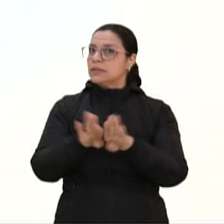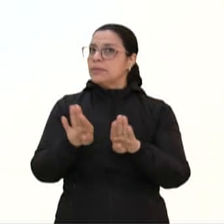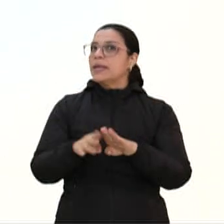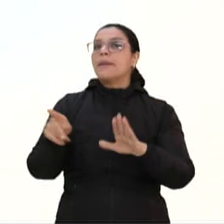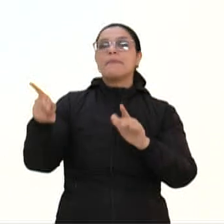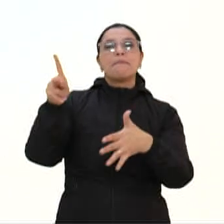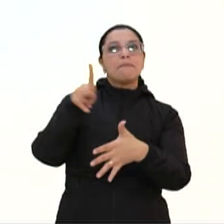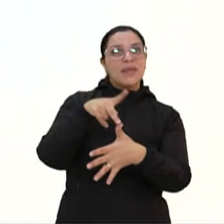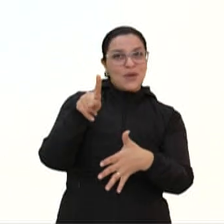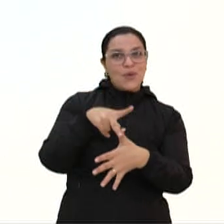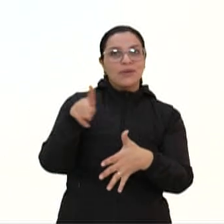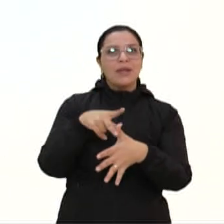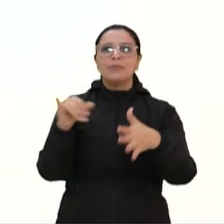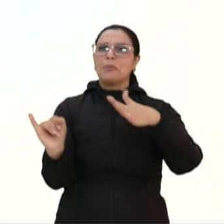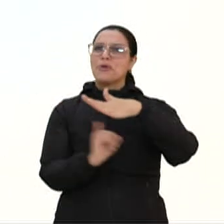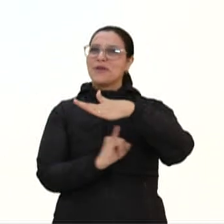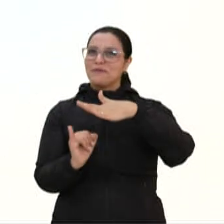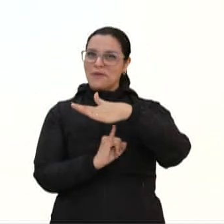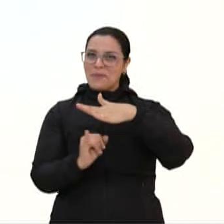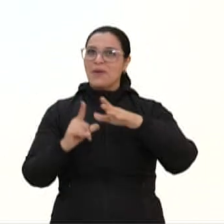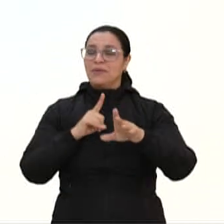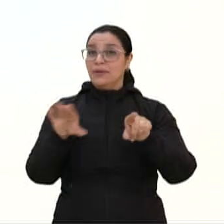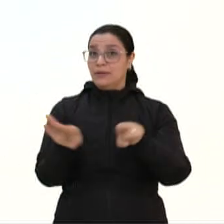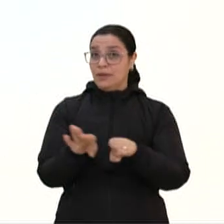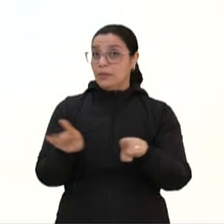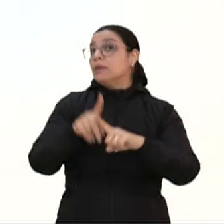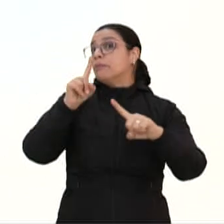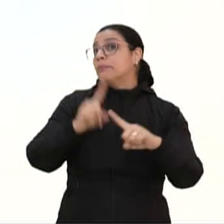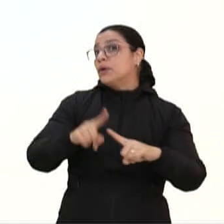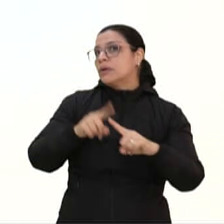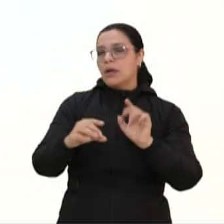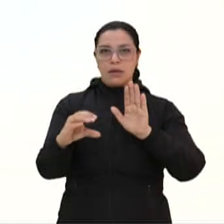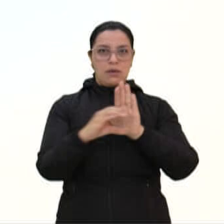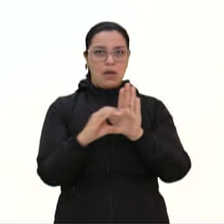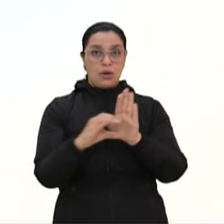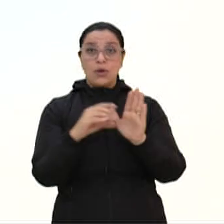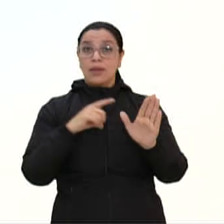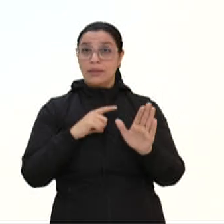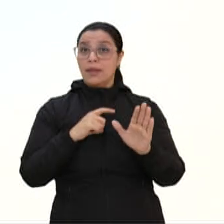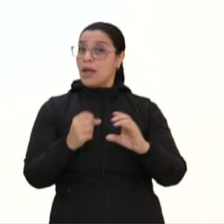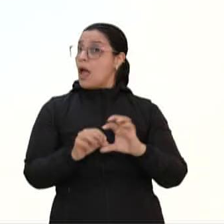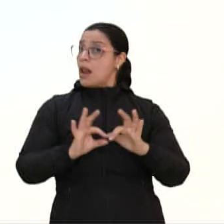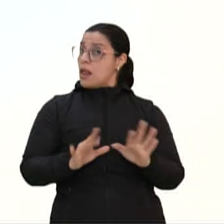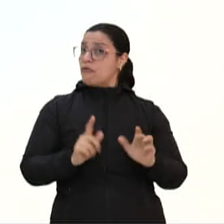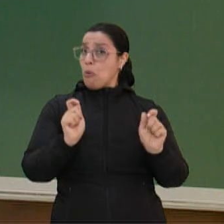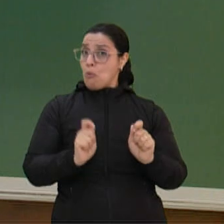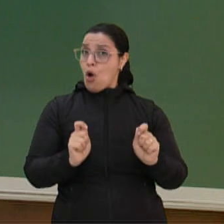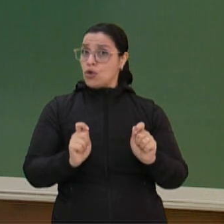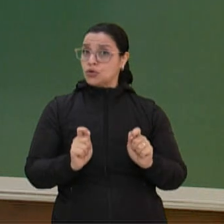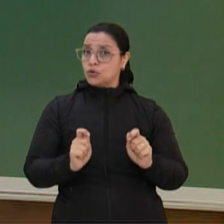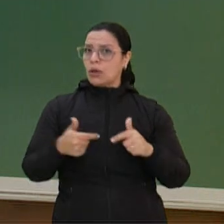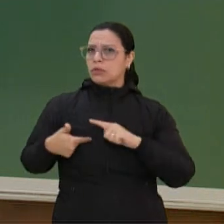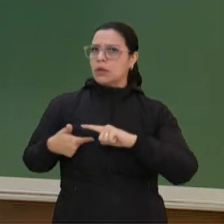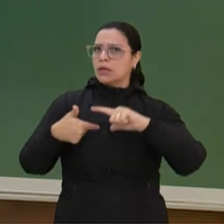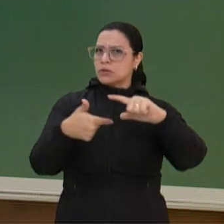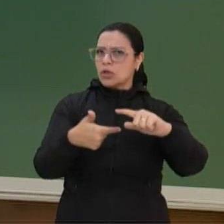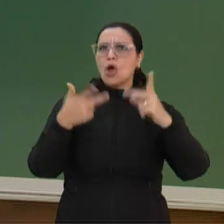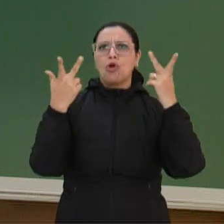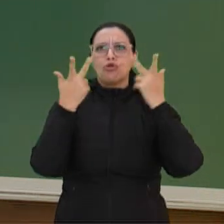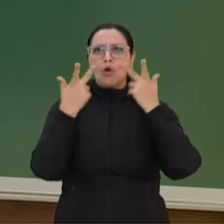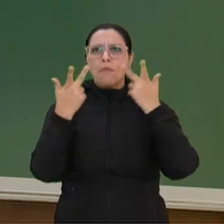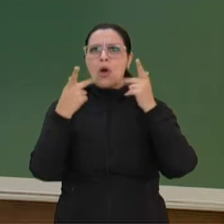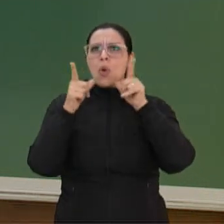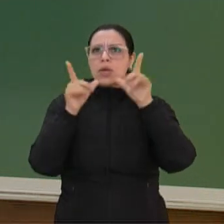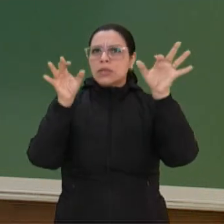prevalece a informalidade. Por quê? Porque na crônica tem essa liberdade na escrita. Posso